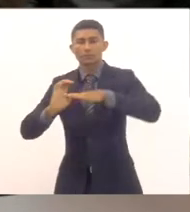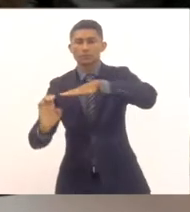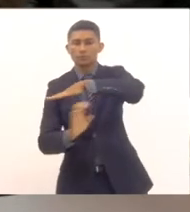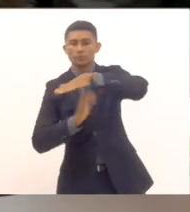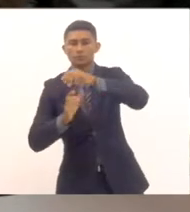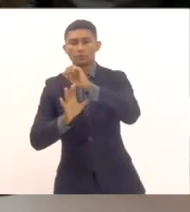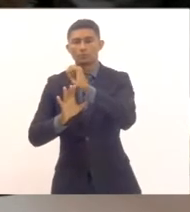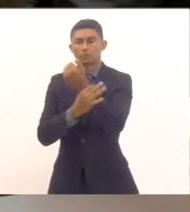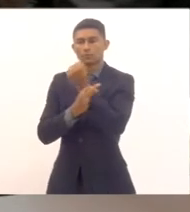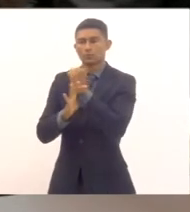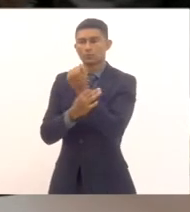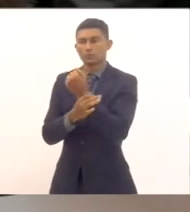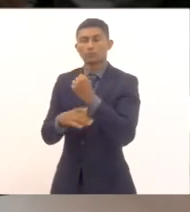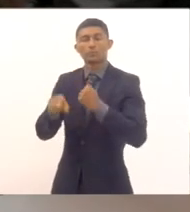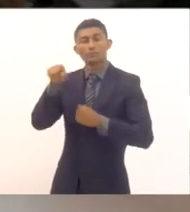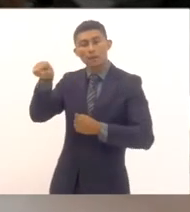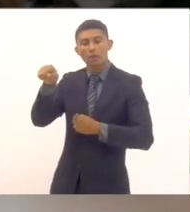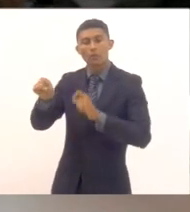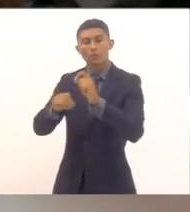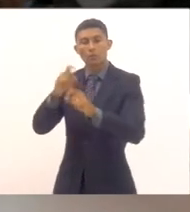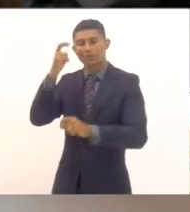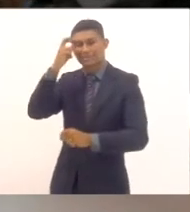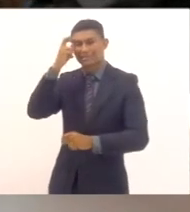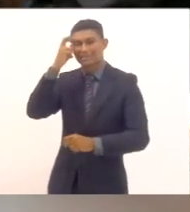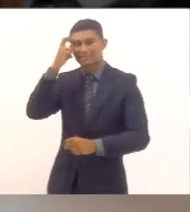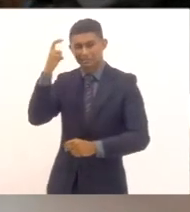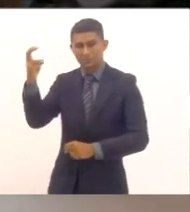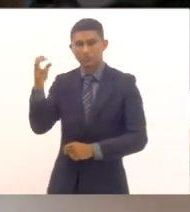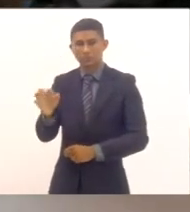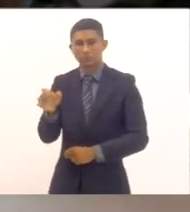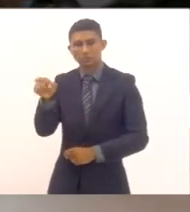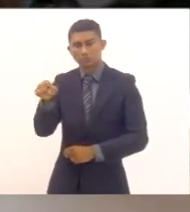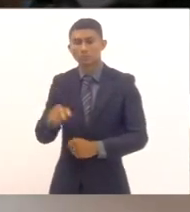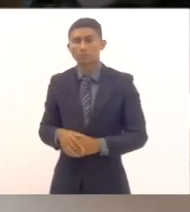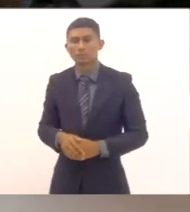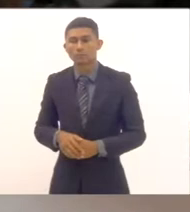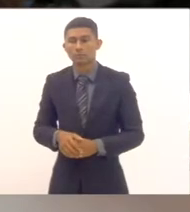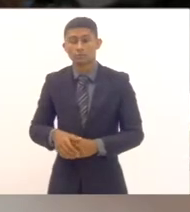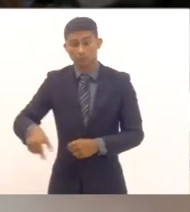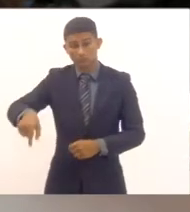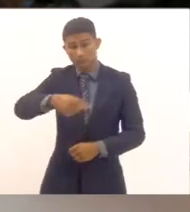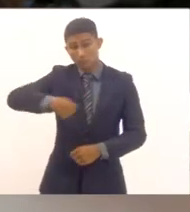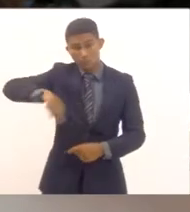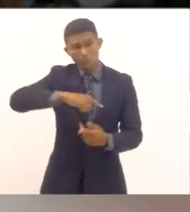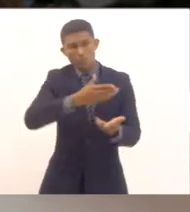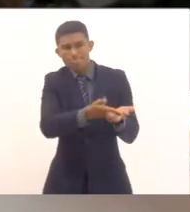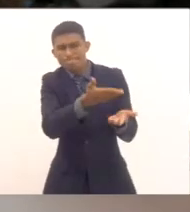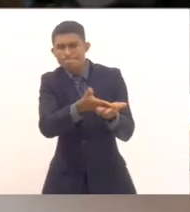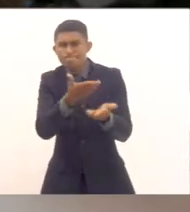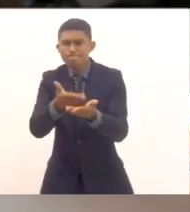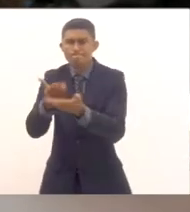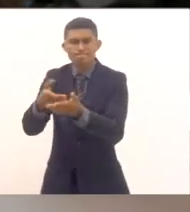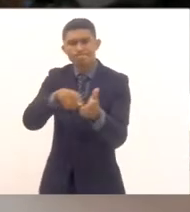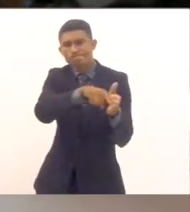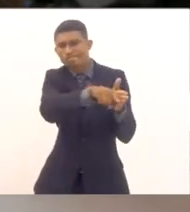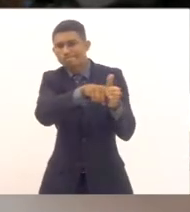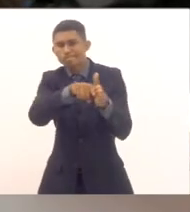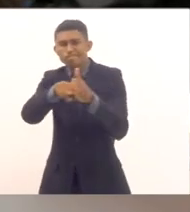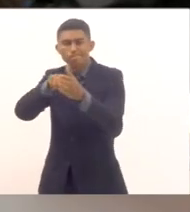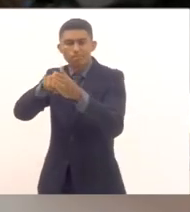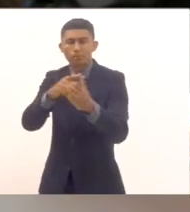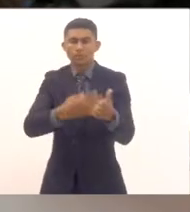para trabalhar a questão de inteligência nós temos estudo para essa questão das câmeras não só nas